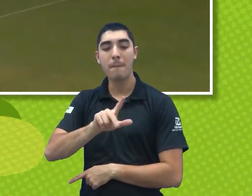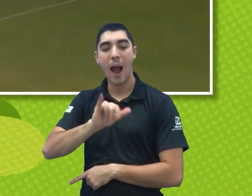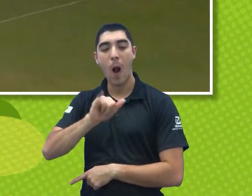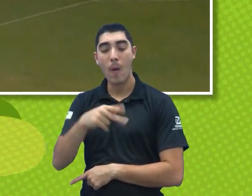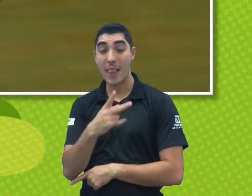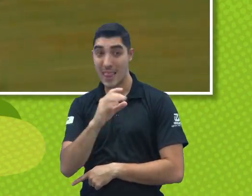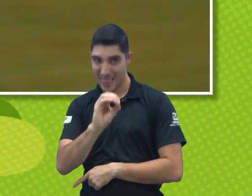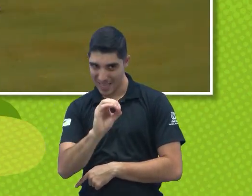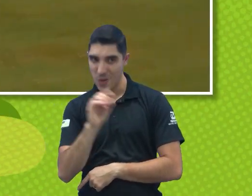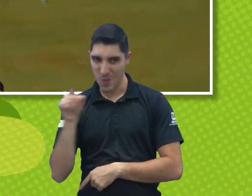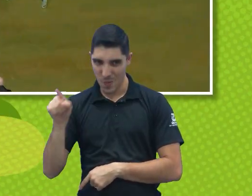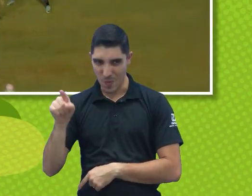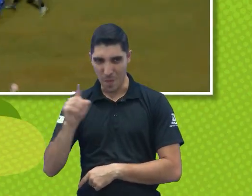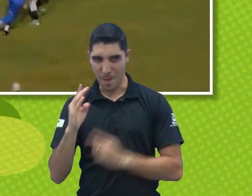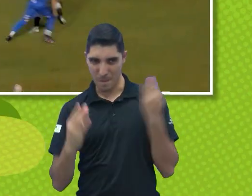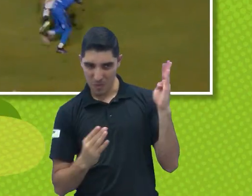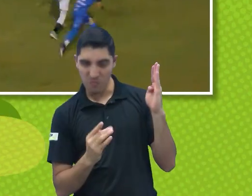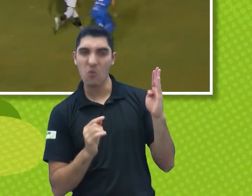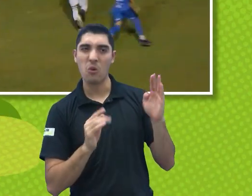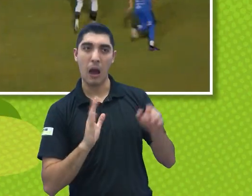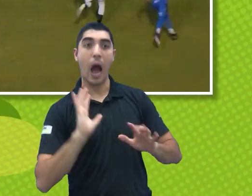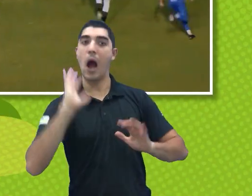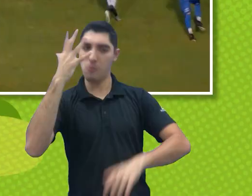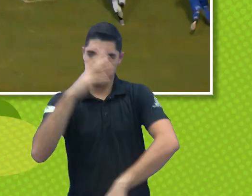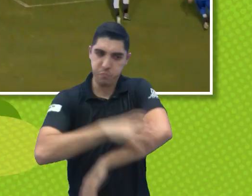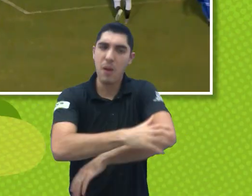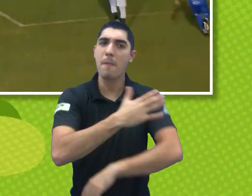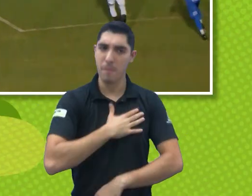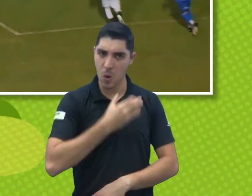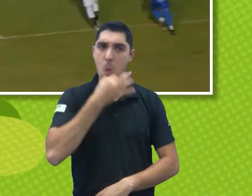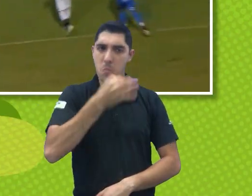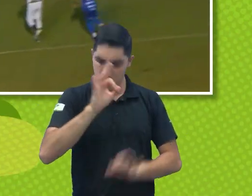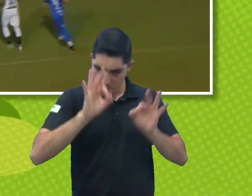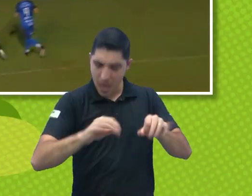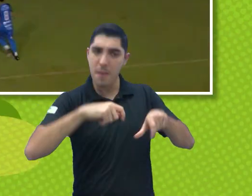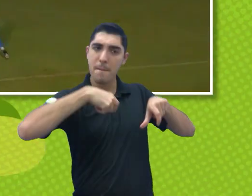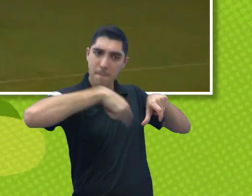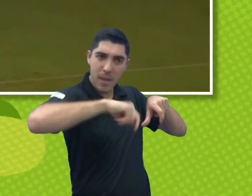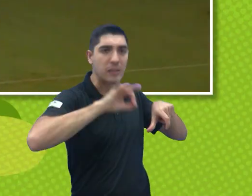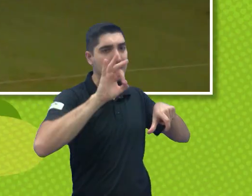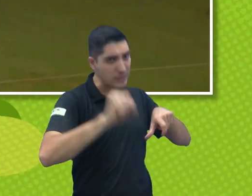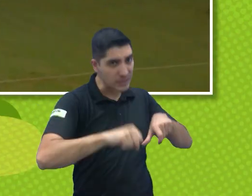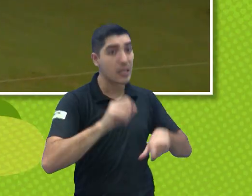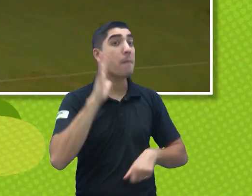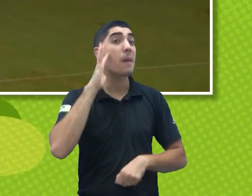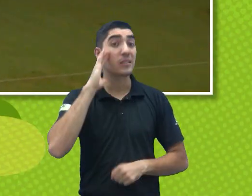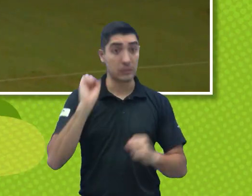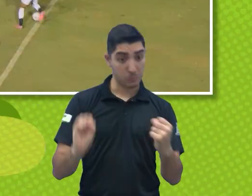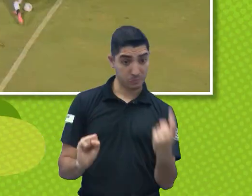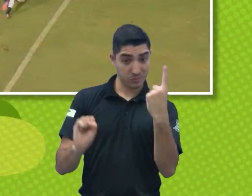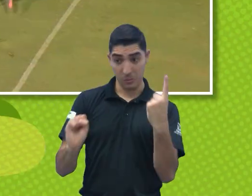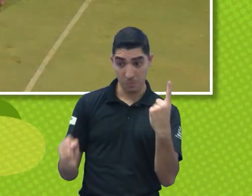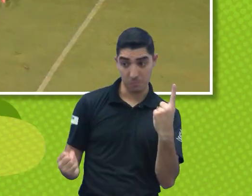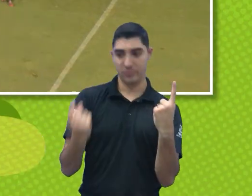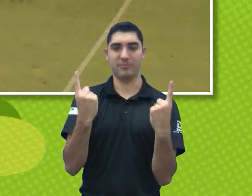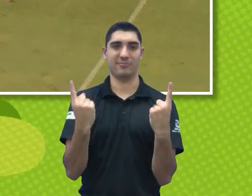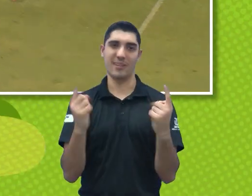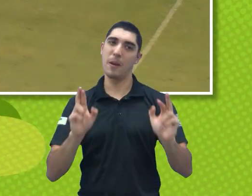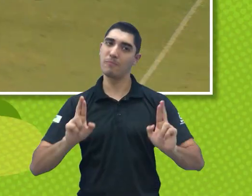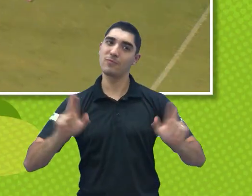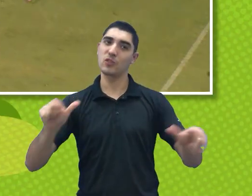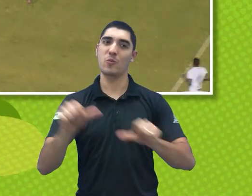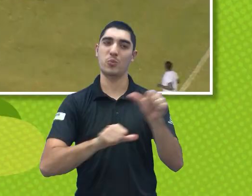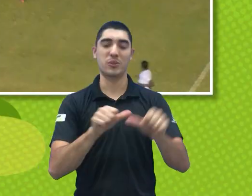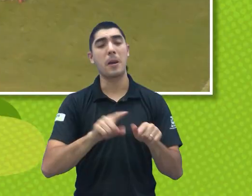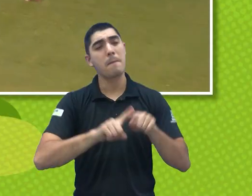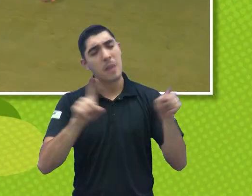jogo. Poderia, claro, mudar a história do jogo, estava apenas 1-0 ainda para o Botafogo, o São José poderia ter empatado ali, mas o fato é, Botafogo mereceu vencer e o